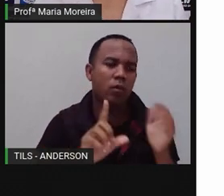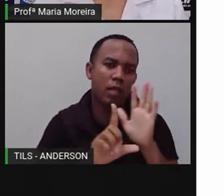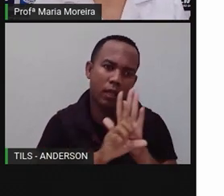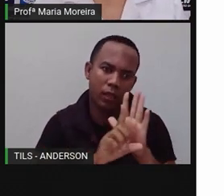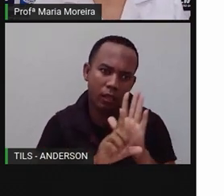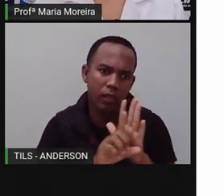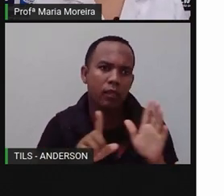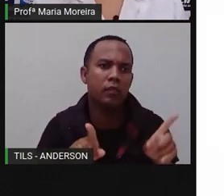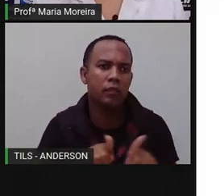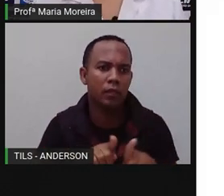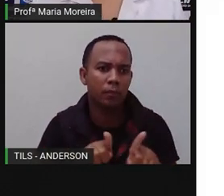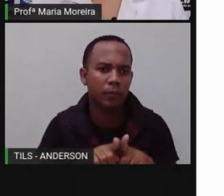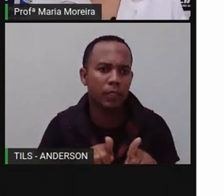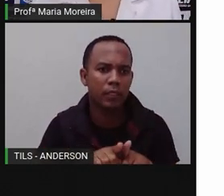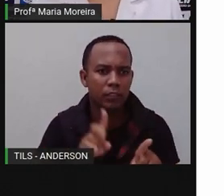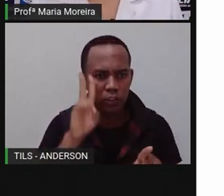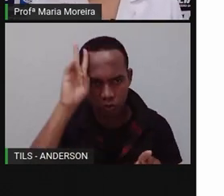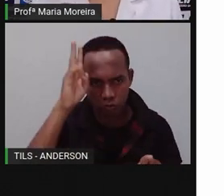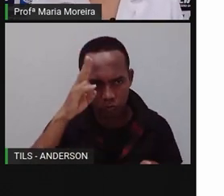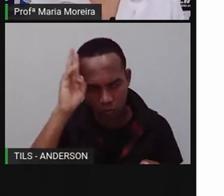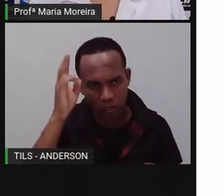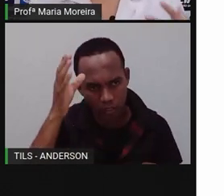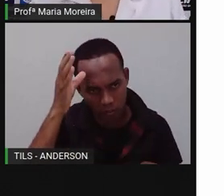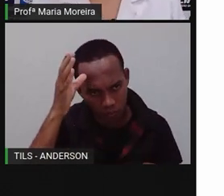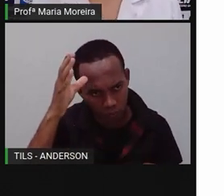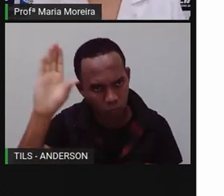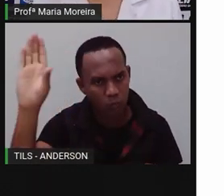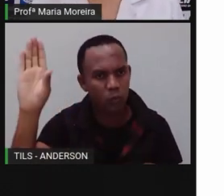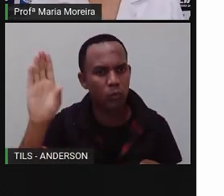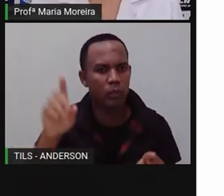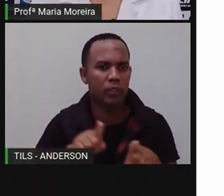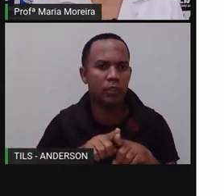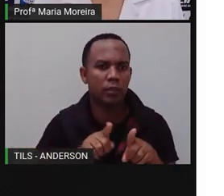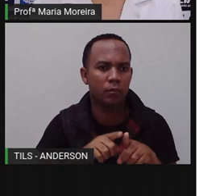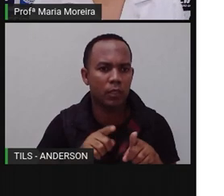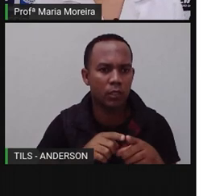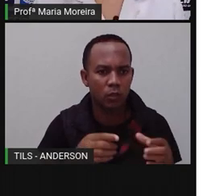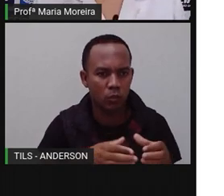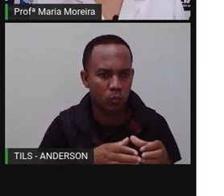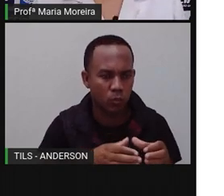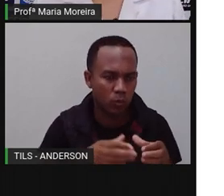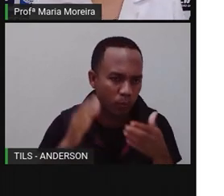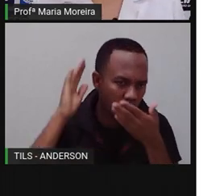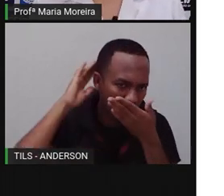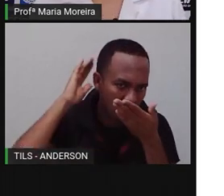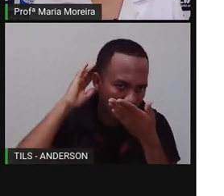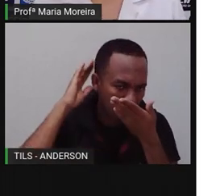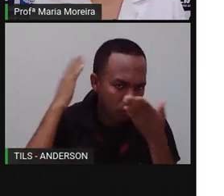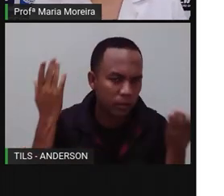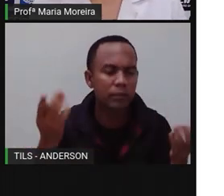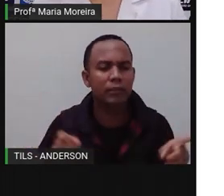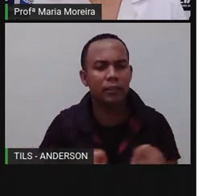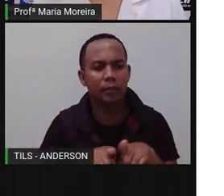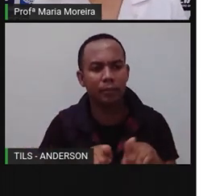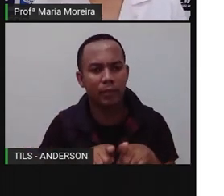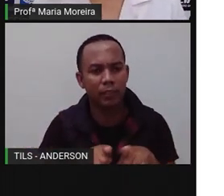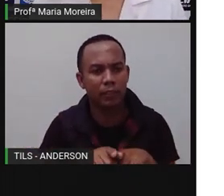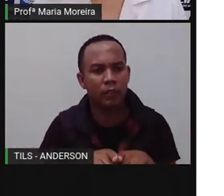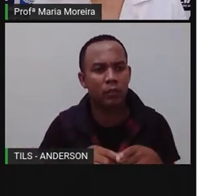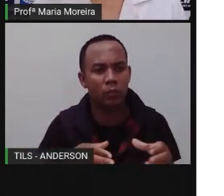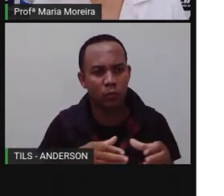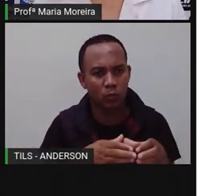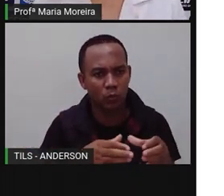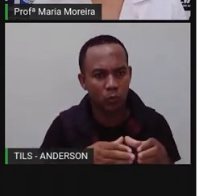também o ensino, né, da história e da cultura indígena, assim como também é lei o ensino, né, da história e da cultura